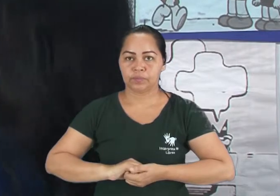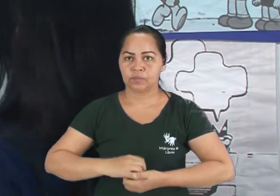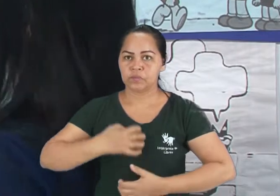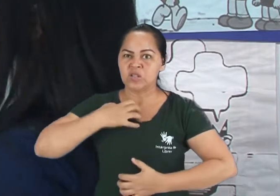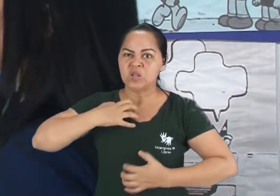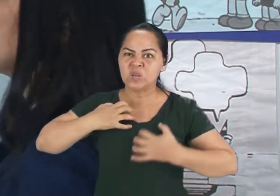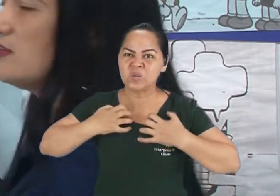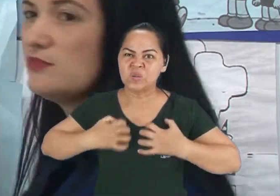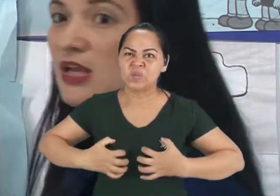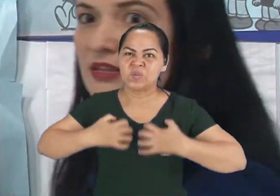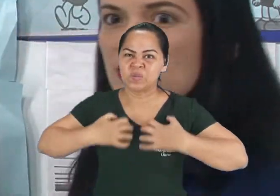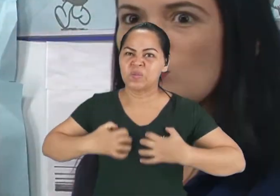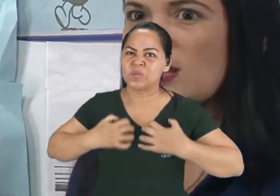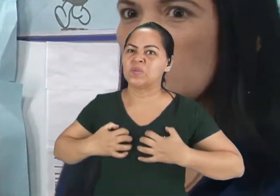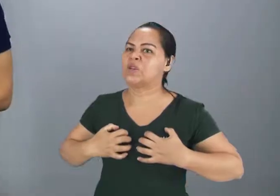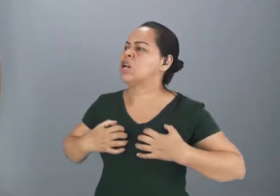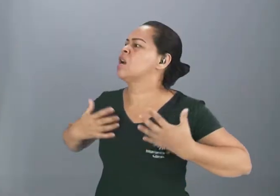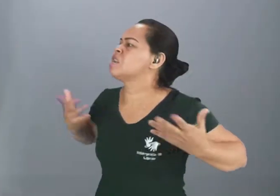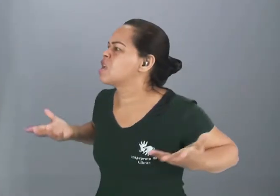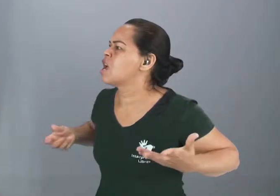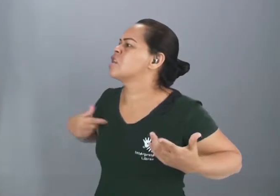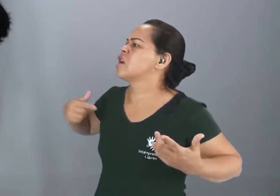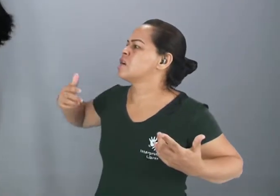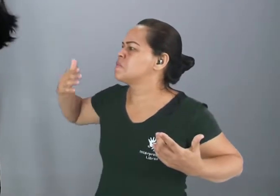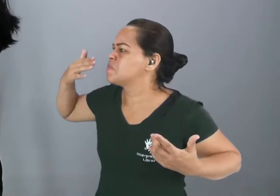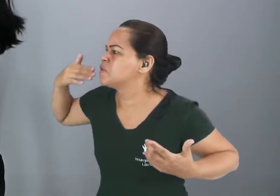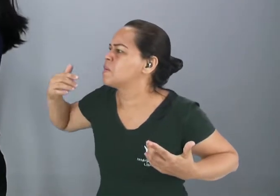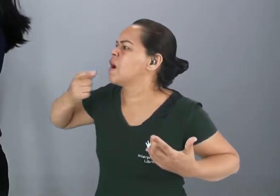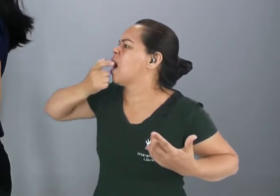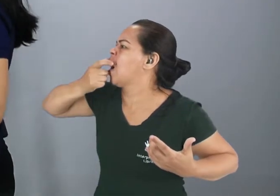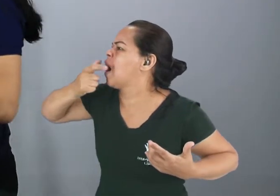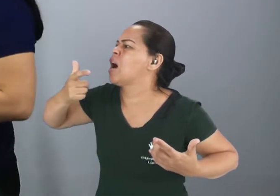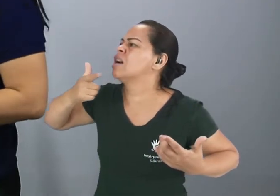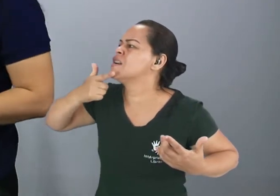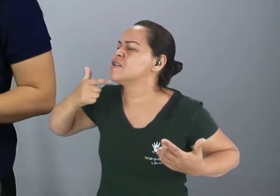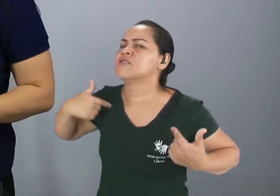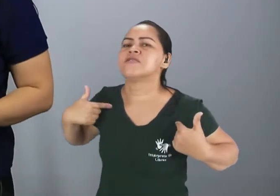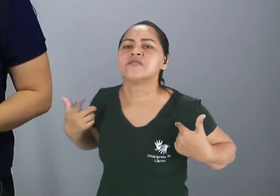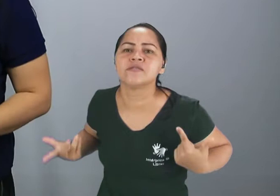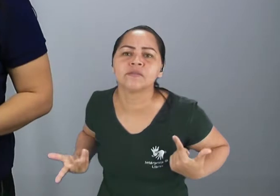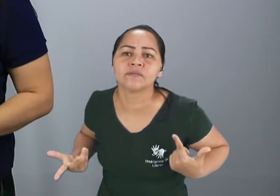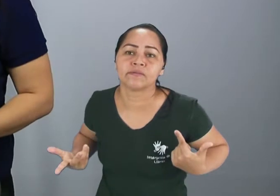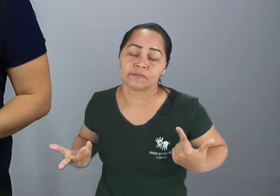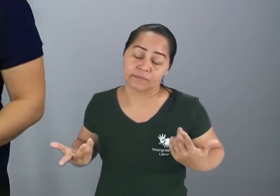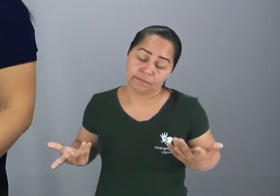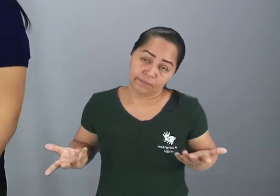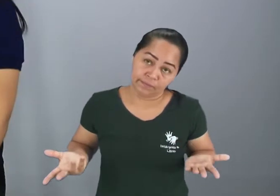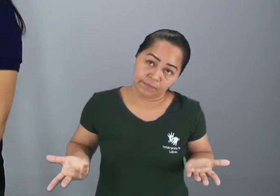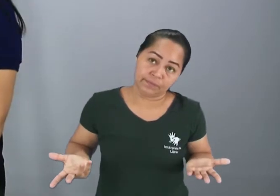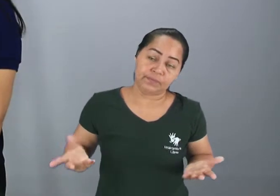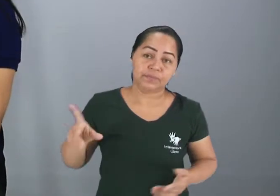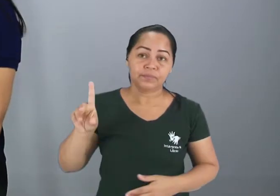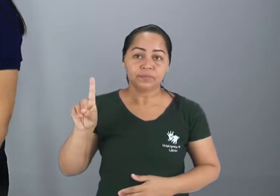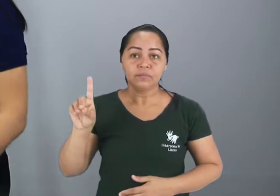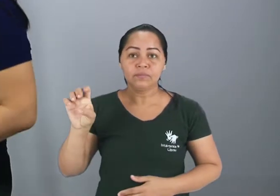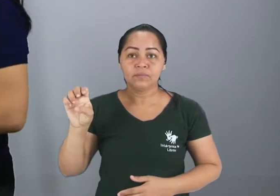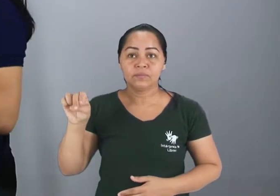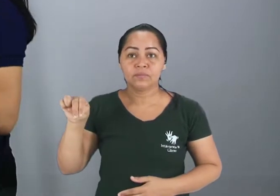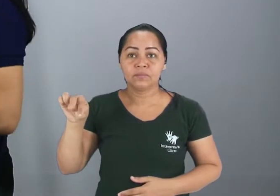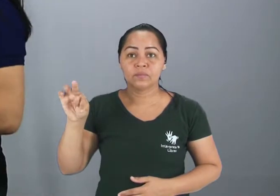Furiosa e foi tirar satisfação. Tanto é que ela perguntou, né? Muito bem, quem me chamou de dentuça? Ela estava